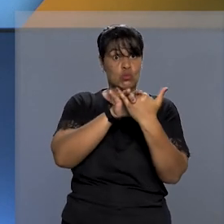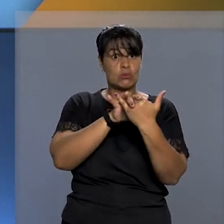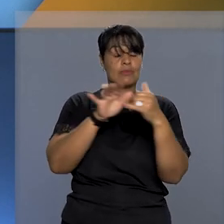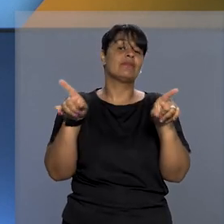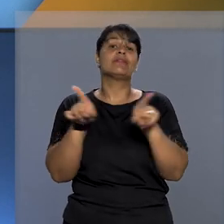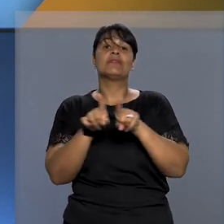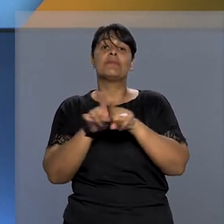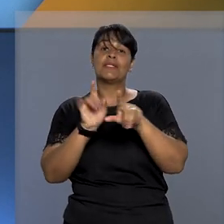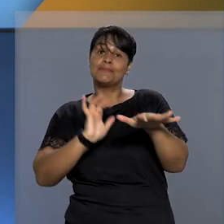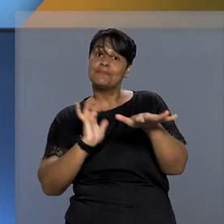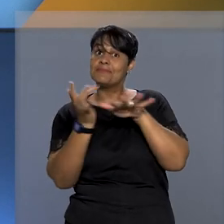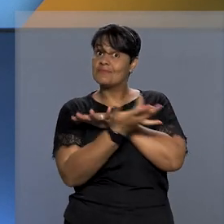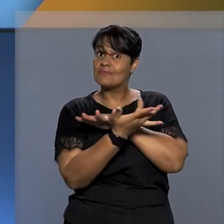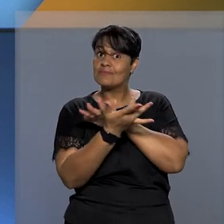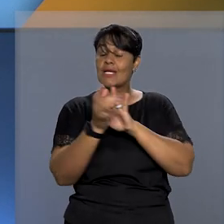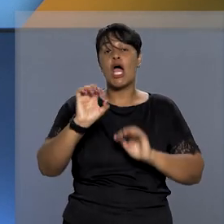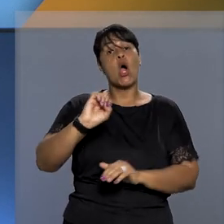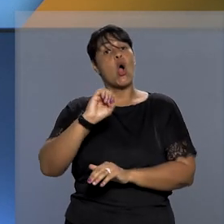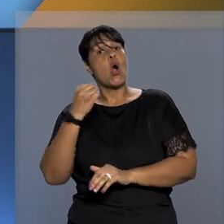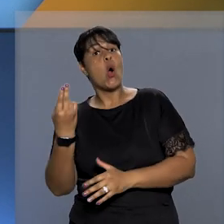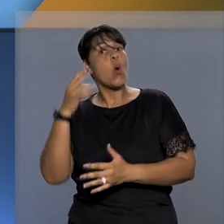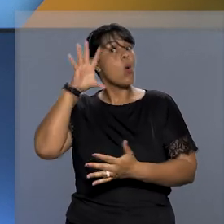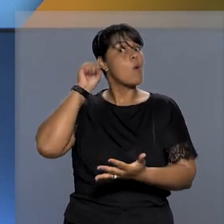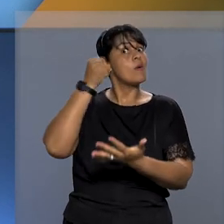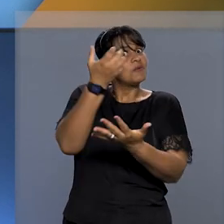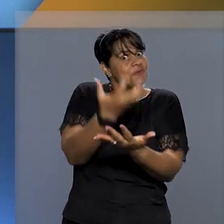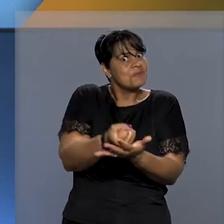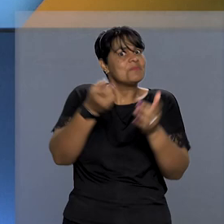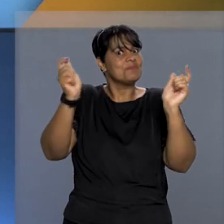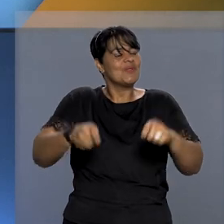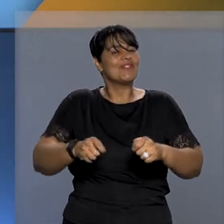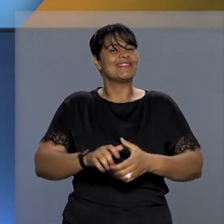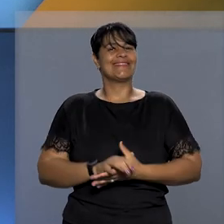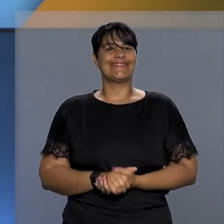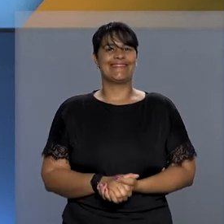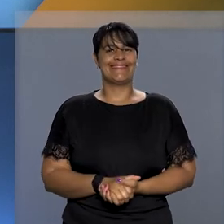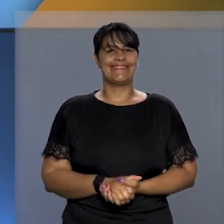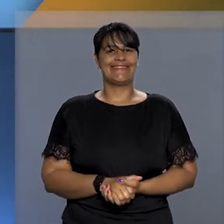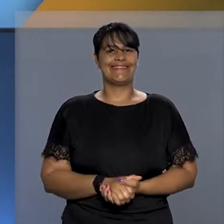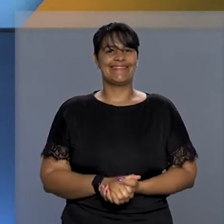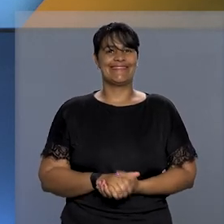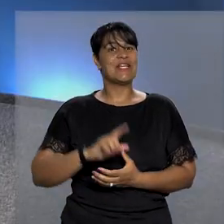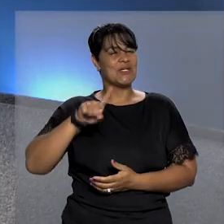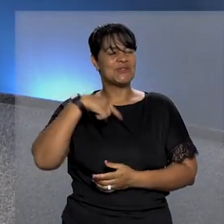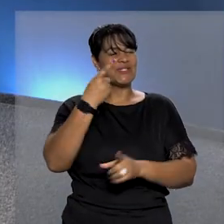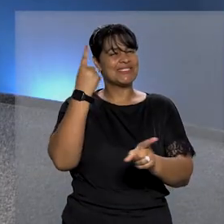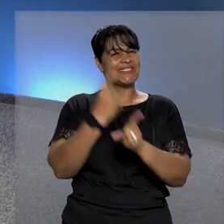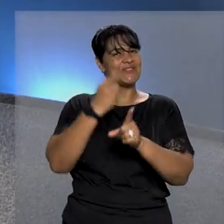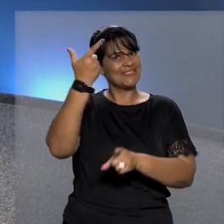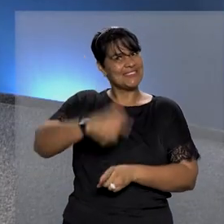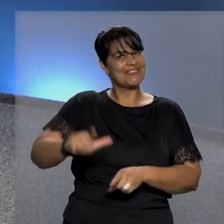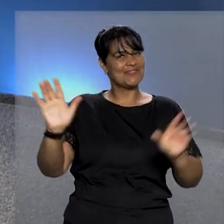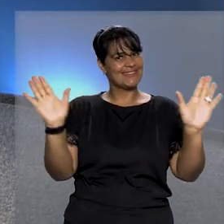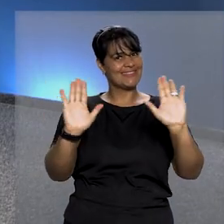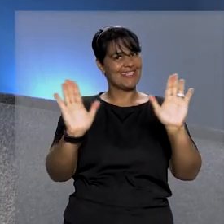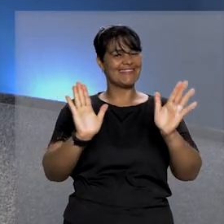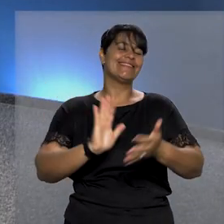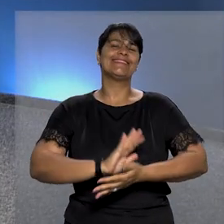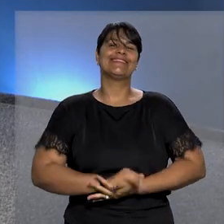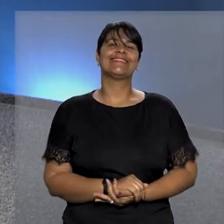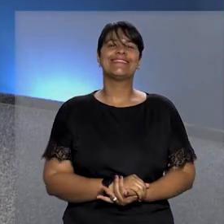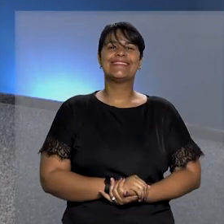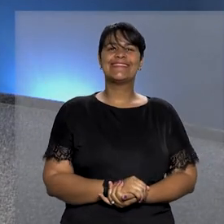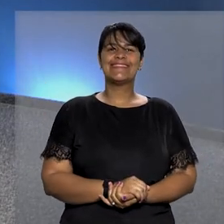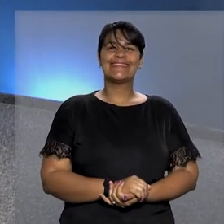canal do YouTube, nas redes sociais e nas plataformas de podcast. A gente volta semana